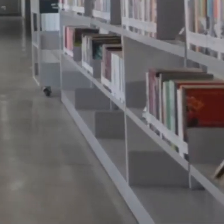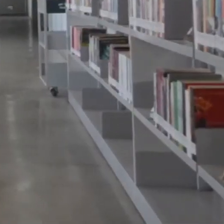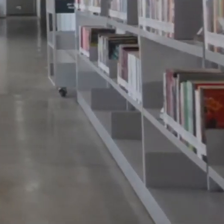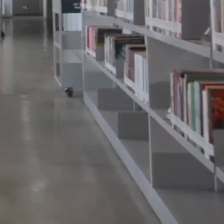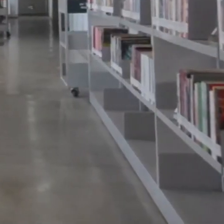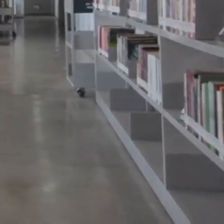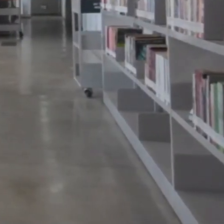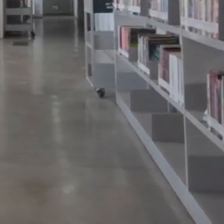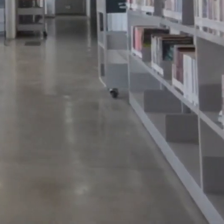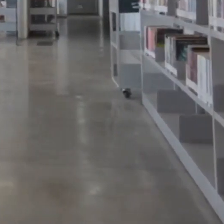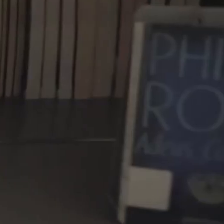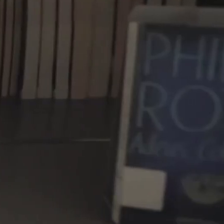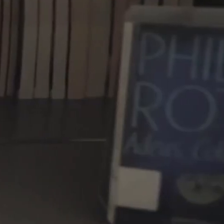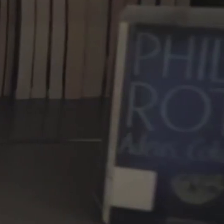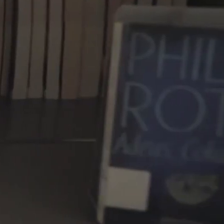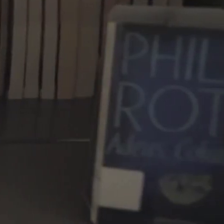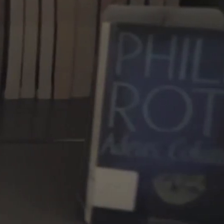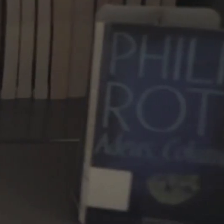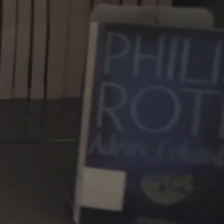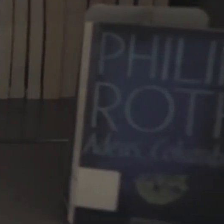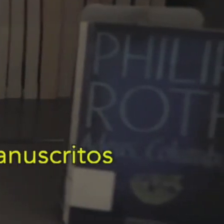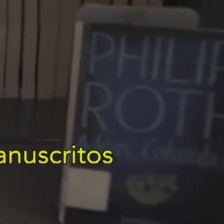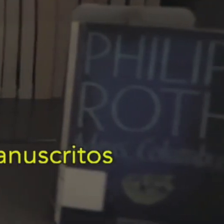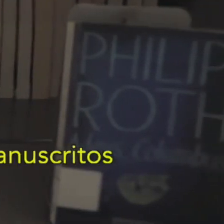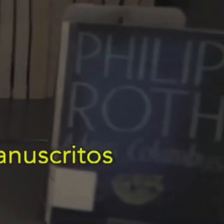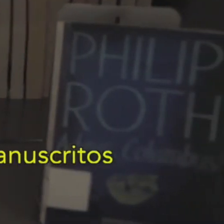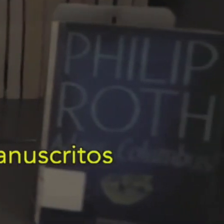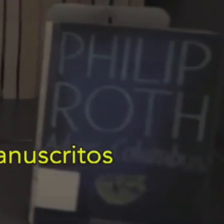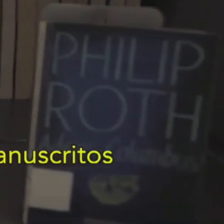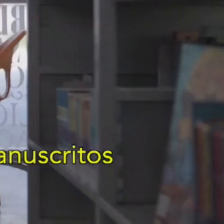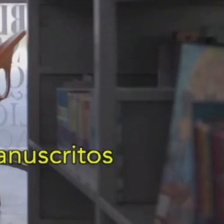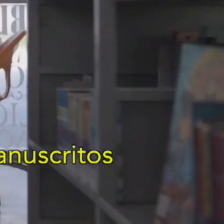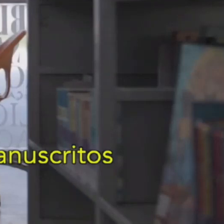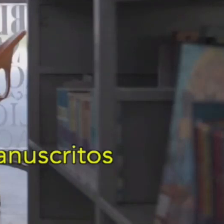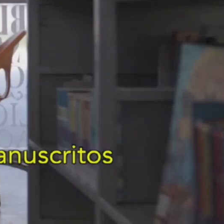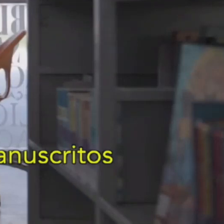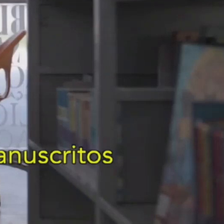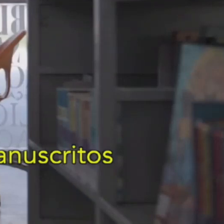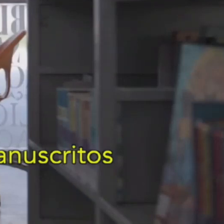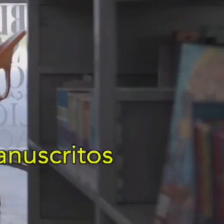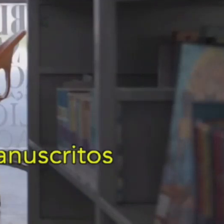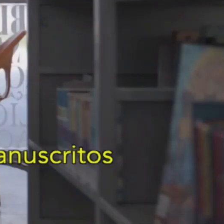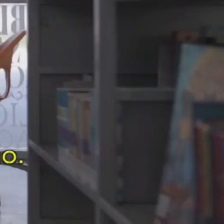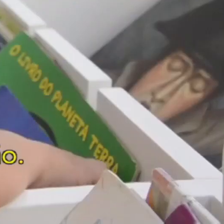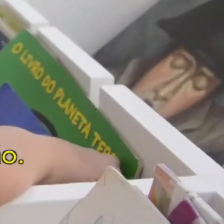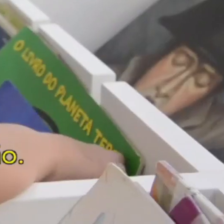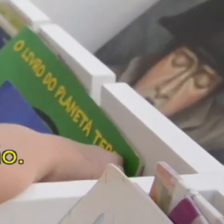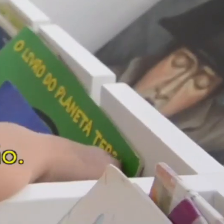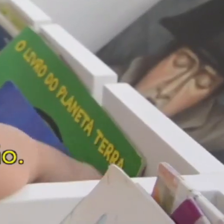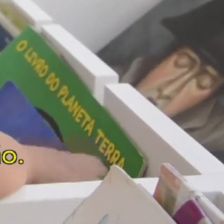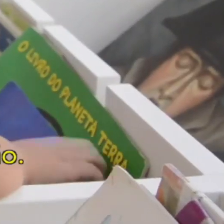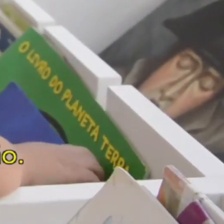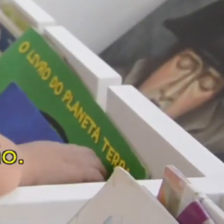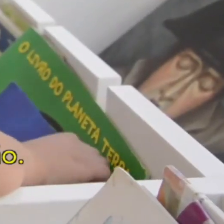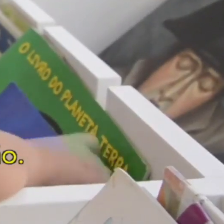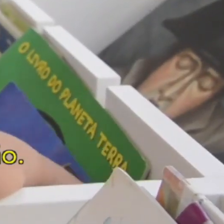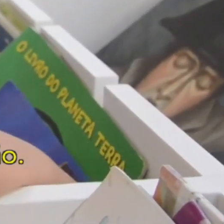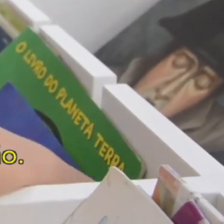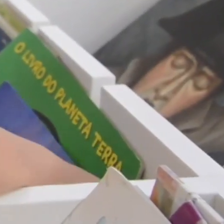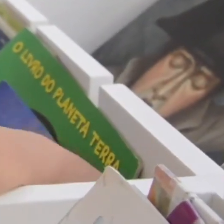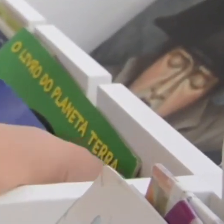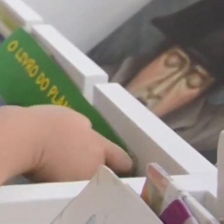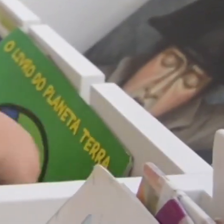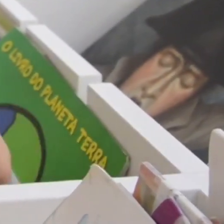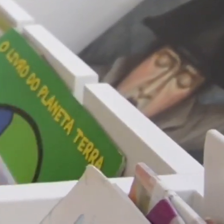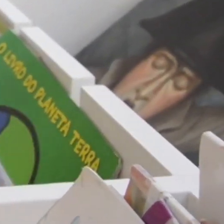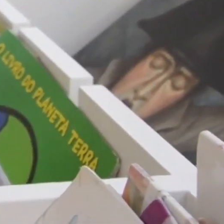O que é uma biblioteca? Segundo o dicionário, biblioteca é um conjunto de livros e manuscritos, e também a sala onde eles